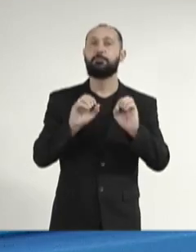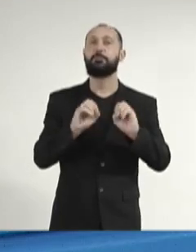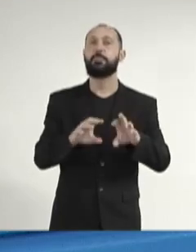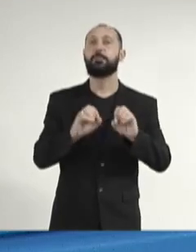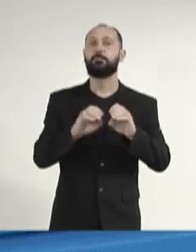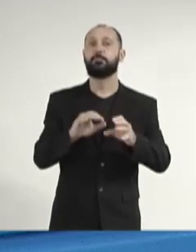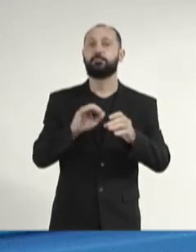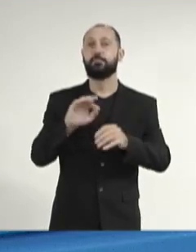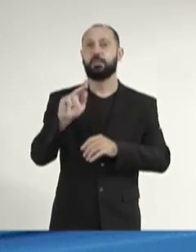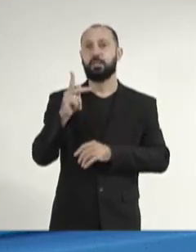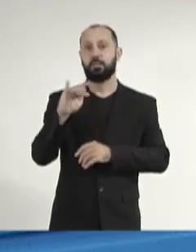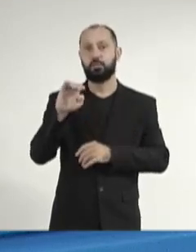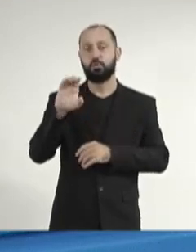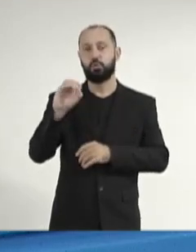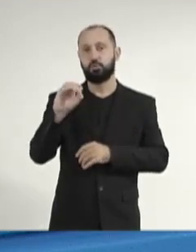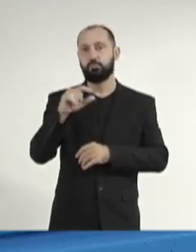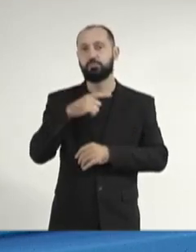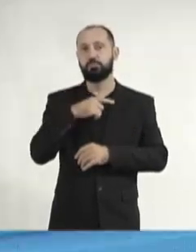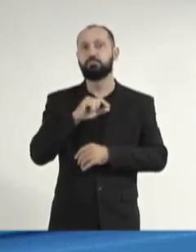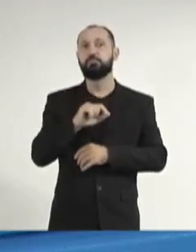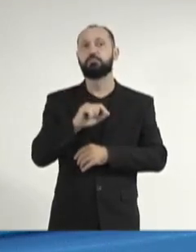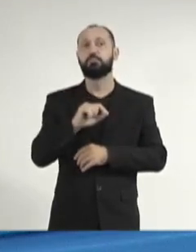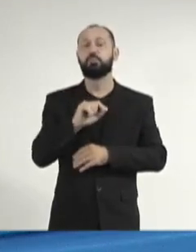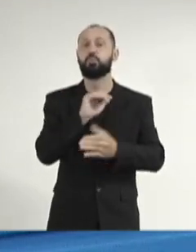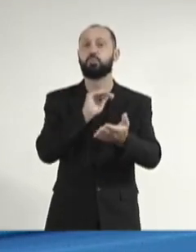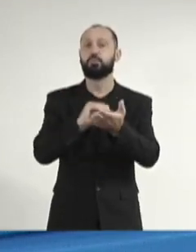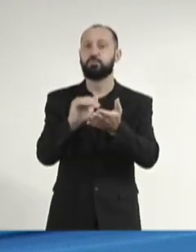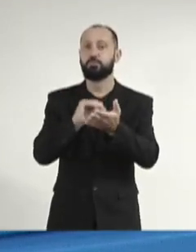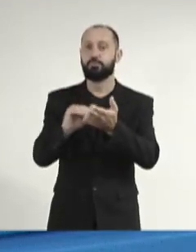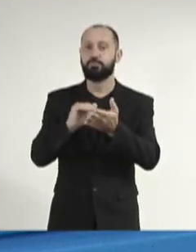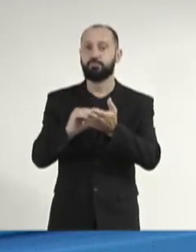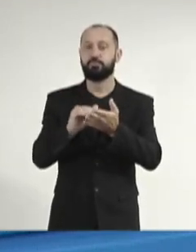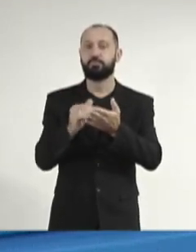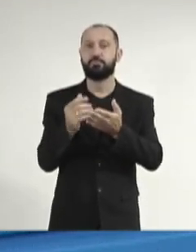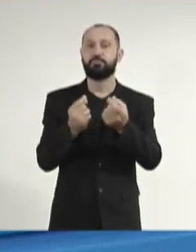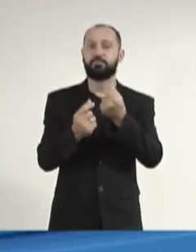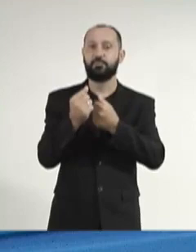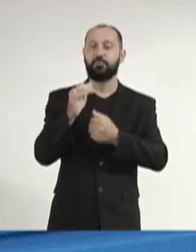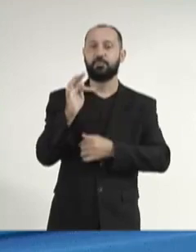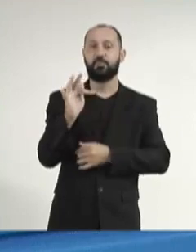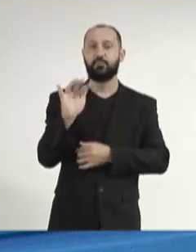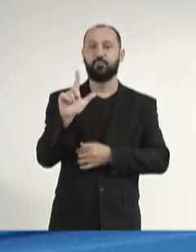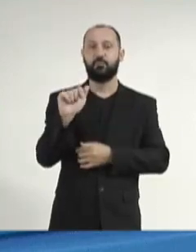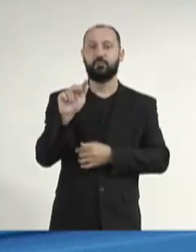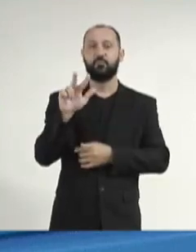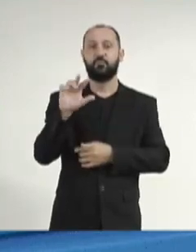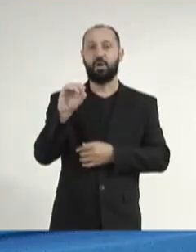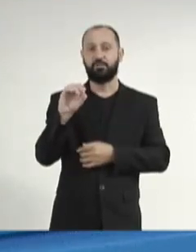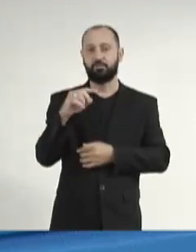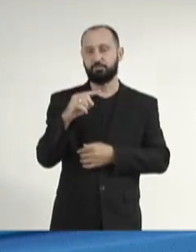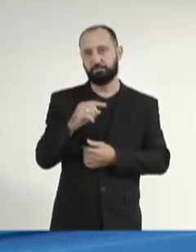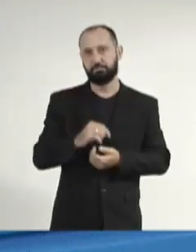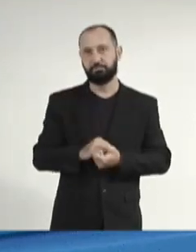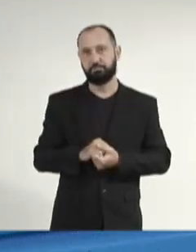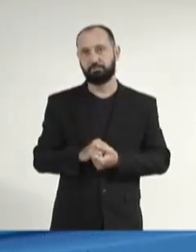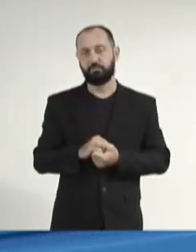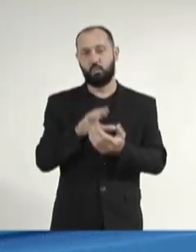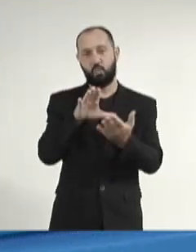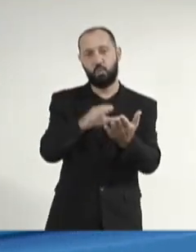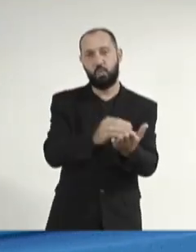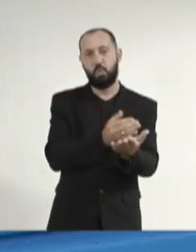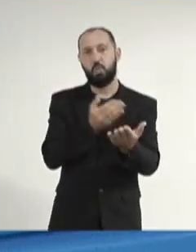Hélio Queiroz Dyer, e ao excelentíssimo senhor secretário de Estado de Fazenda, senhor Flávio César Mendes de Oliveira, por